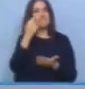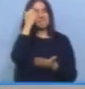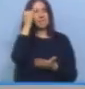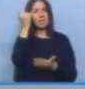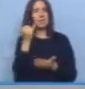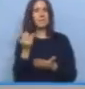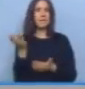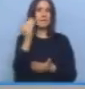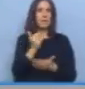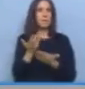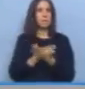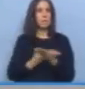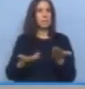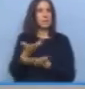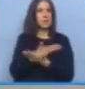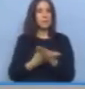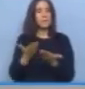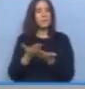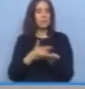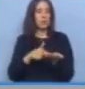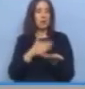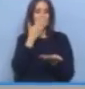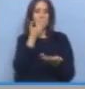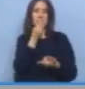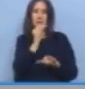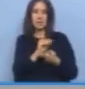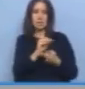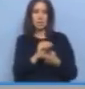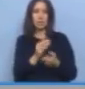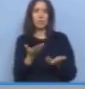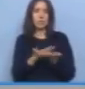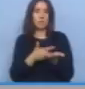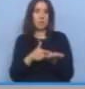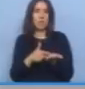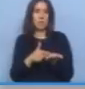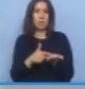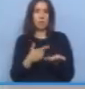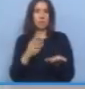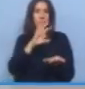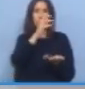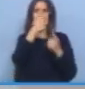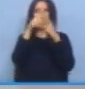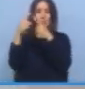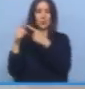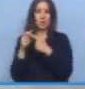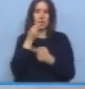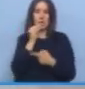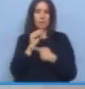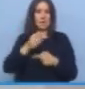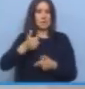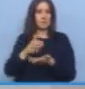vem e partilha o teu pão, ou seja, o pão não só como uma refeição, e o pão está presente em muitos países como o alimento